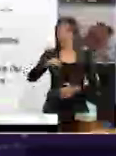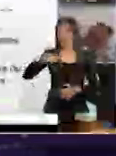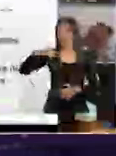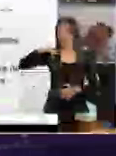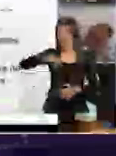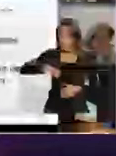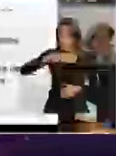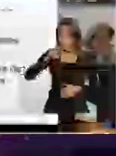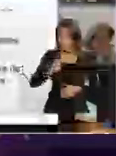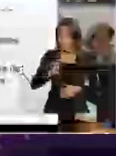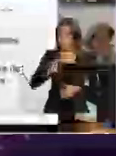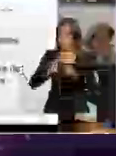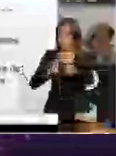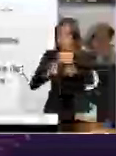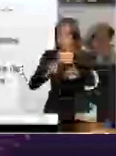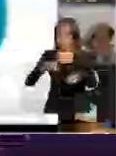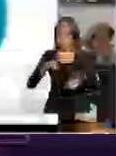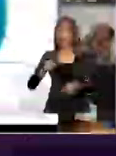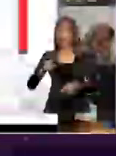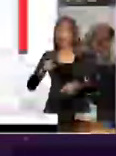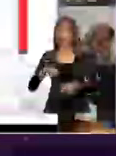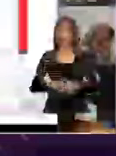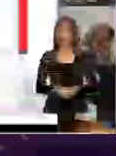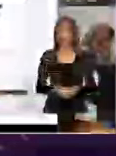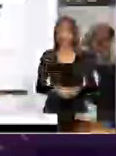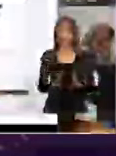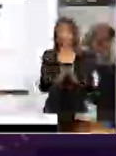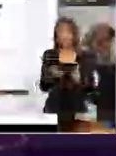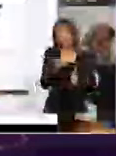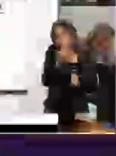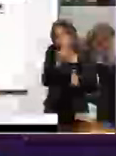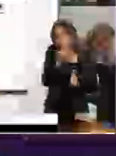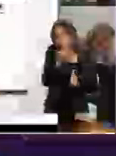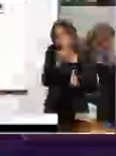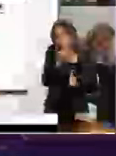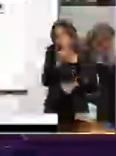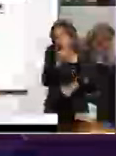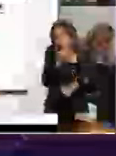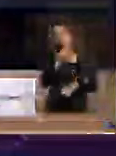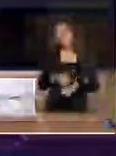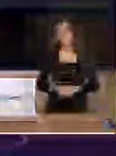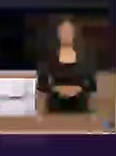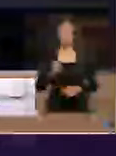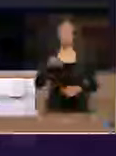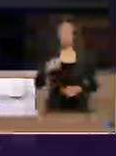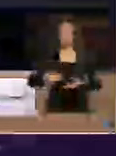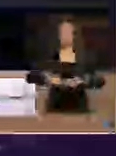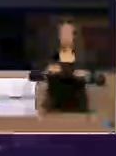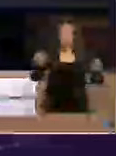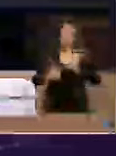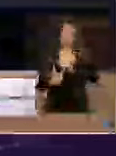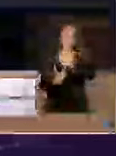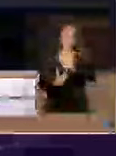de miopericardite por milhão de segundas doses. Eu peço 1 milhão de desculpas. Nós disponibilizaremos o restante